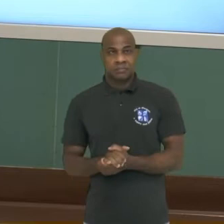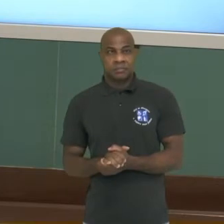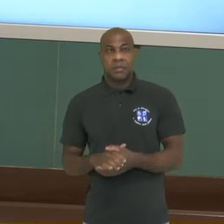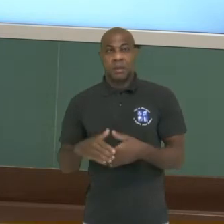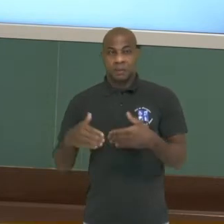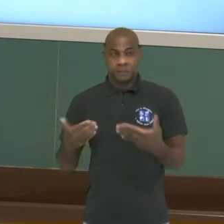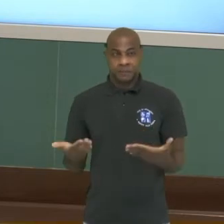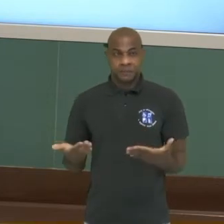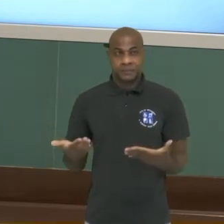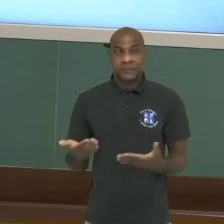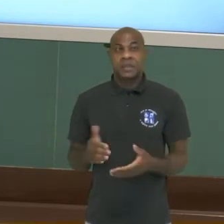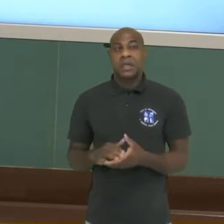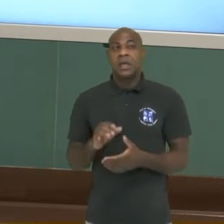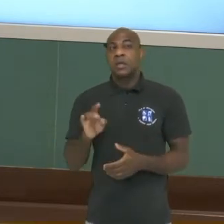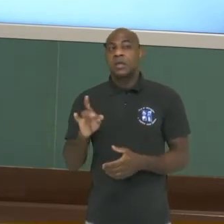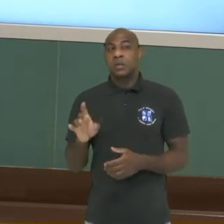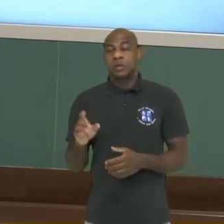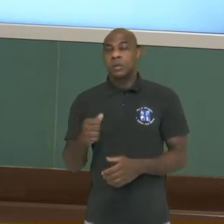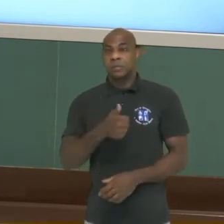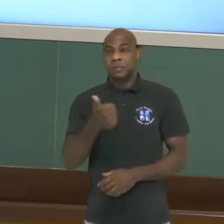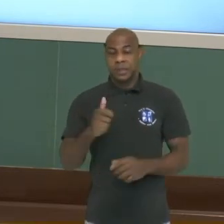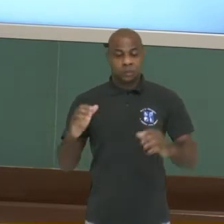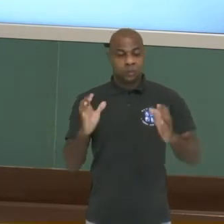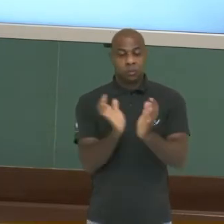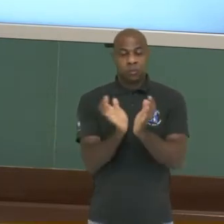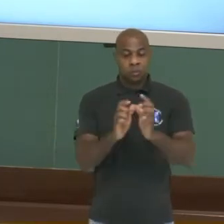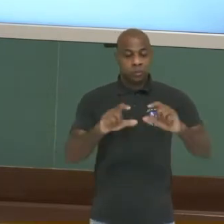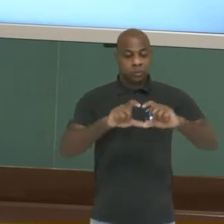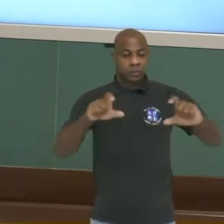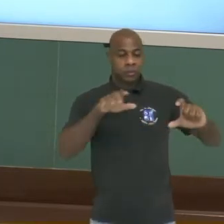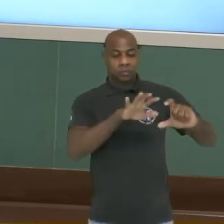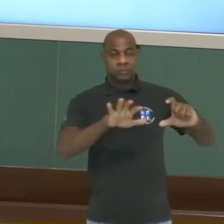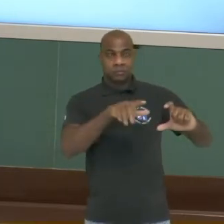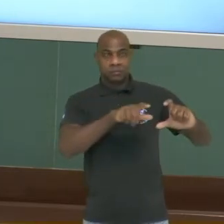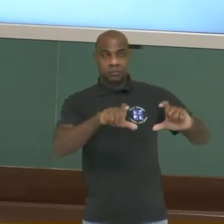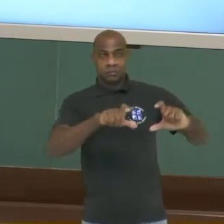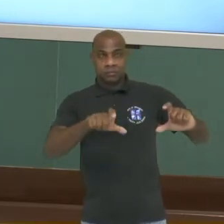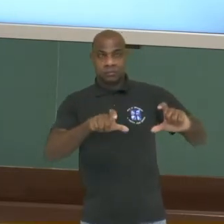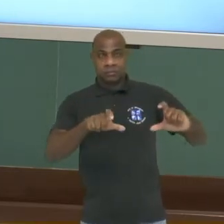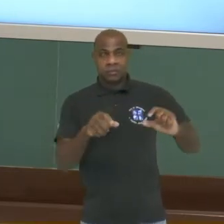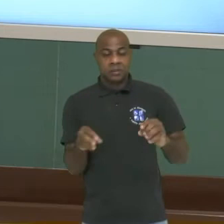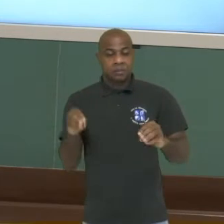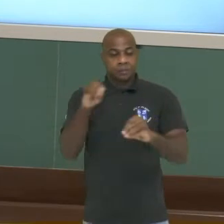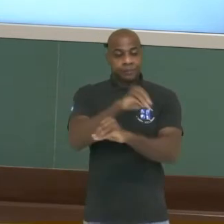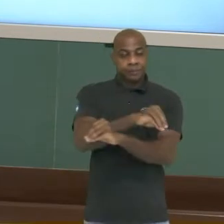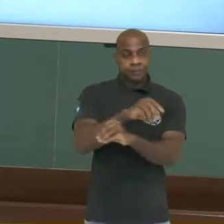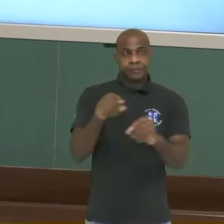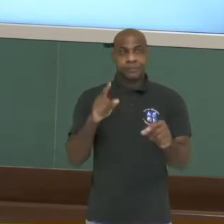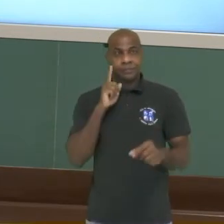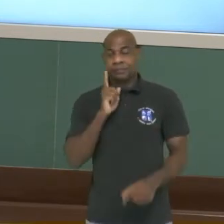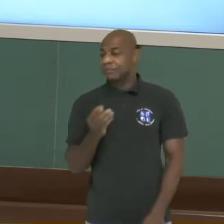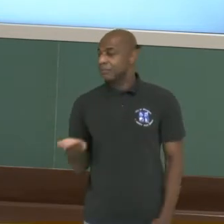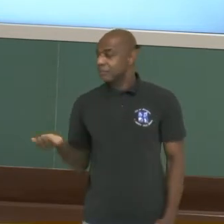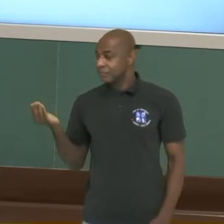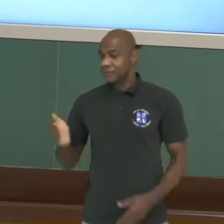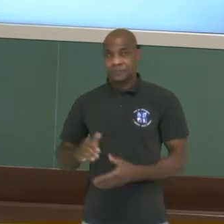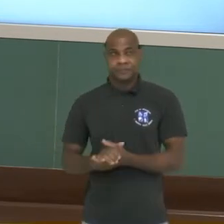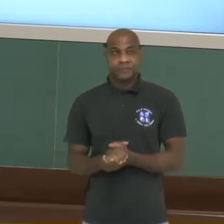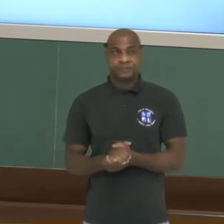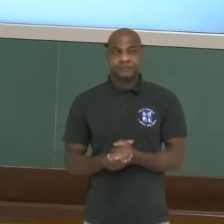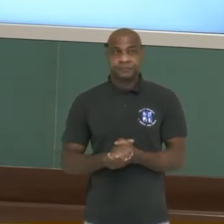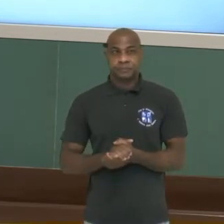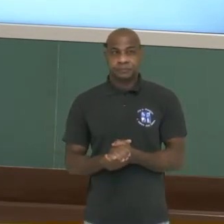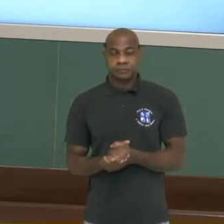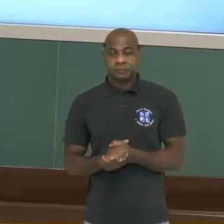2. E deixamos tudo para o primeiro membro. Passamos o 2x para o primeiro membro, vai ficar menos 2x.